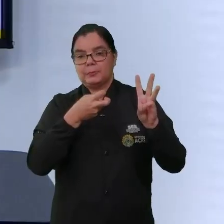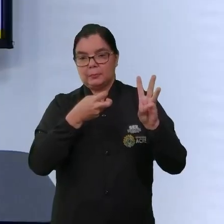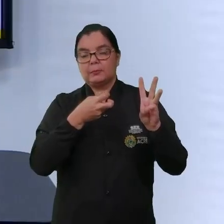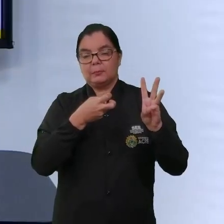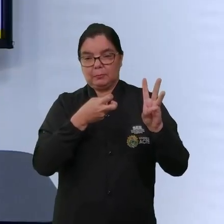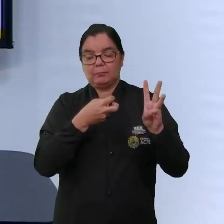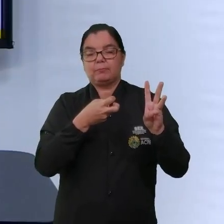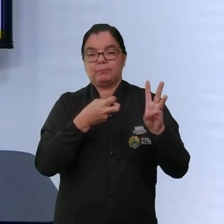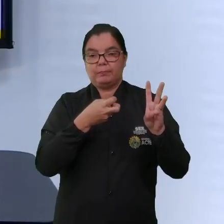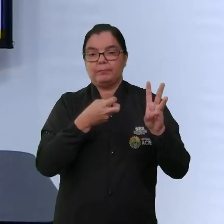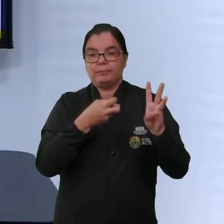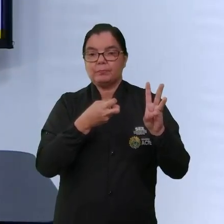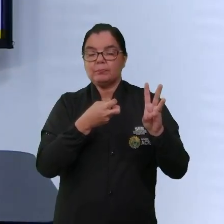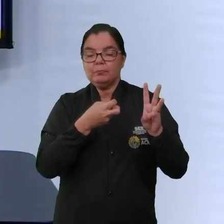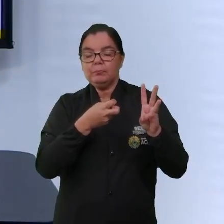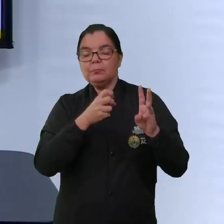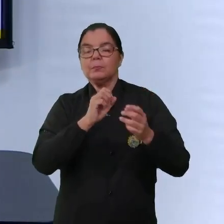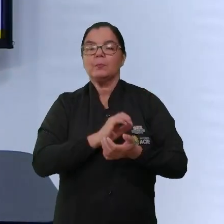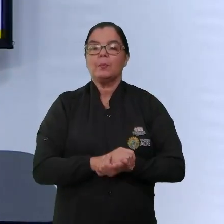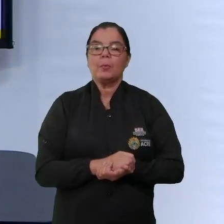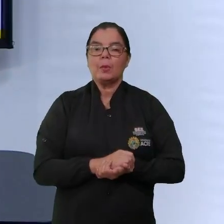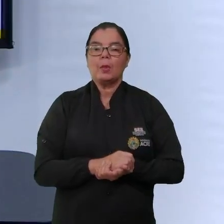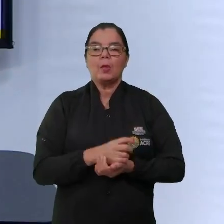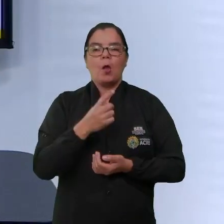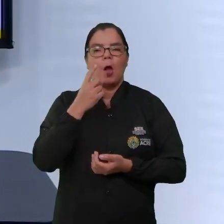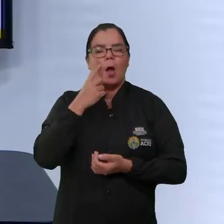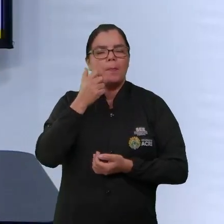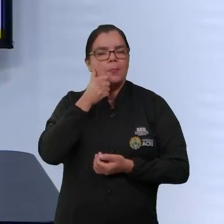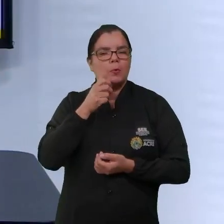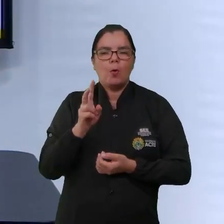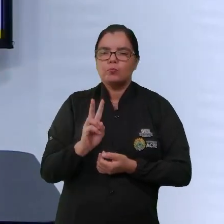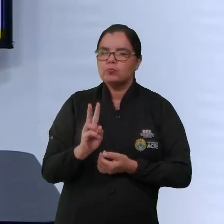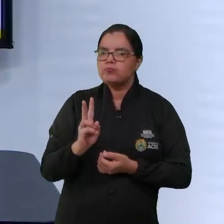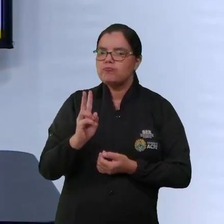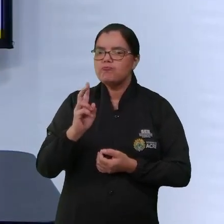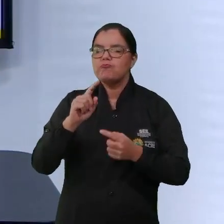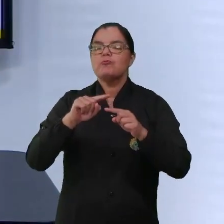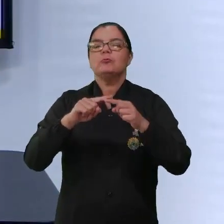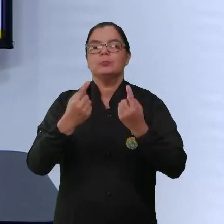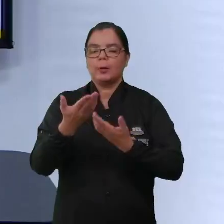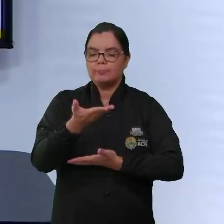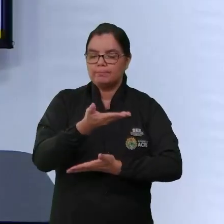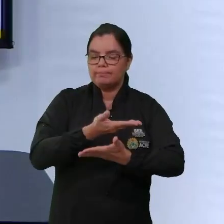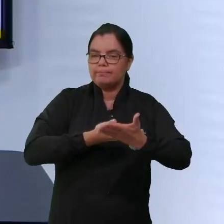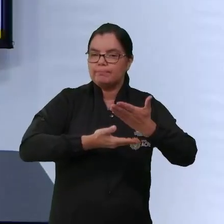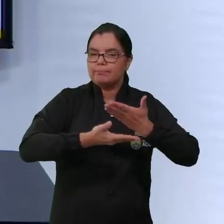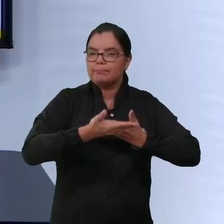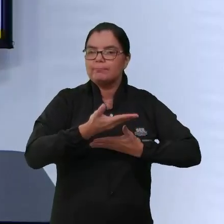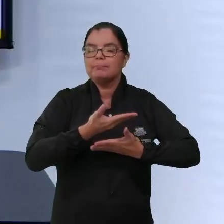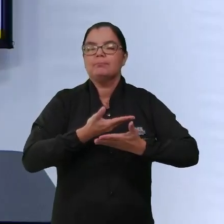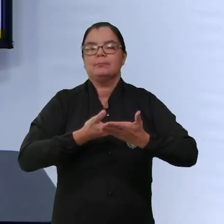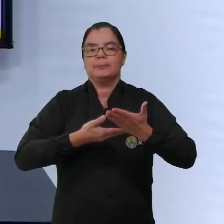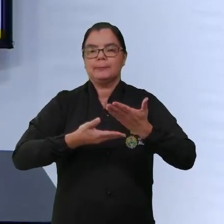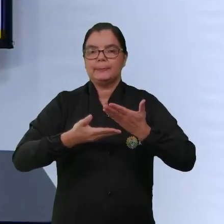de forma idealizada, a Virgem dos Lábios de Mel. Eu tenho uma relação ali